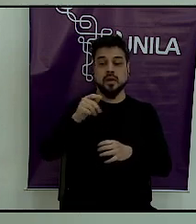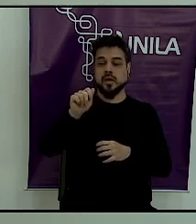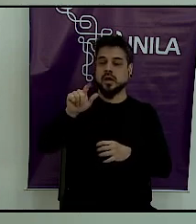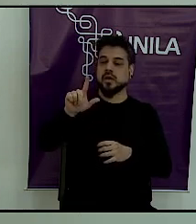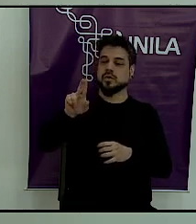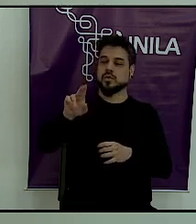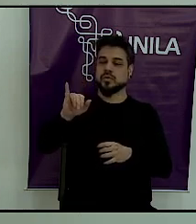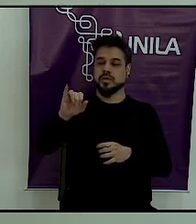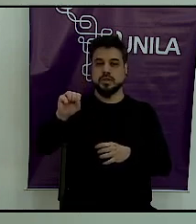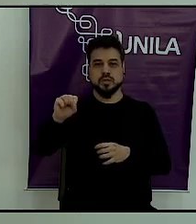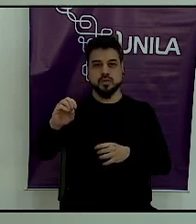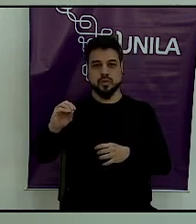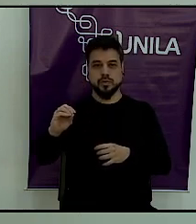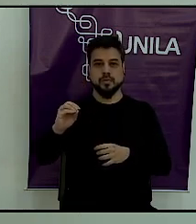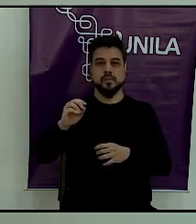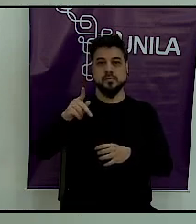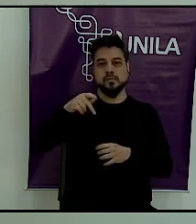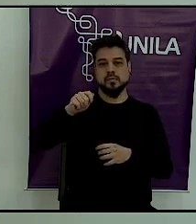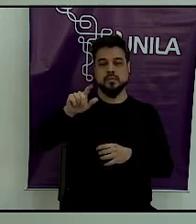Aloísio Palmar como